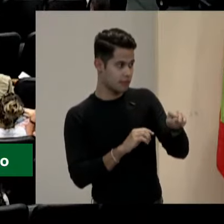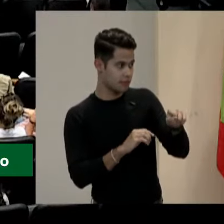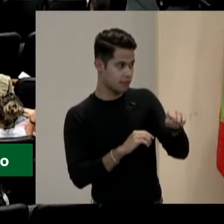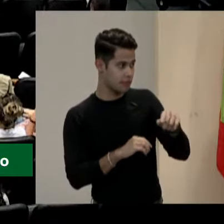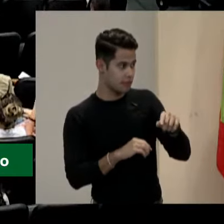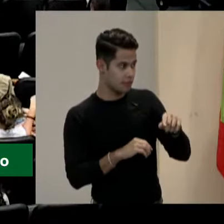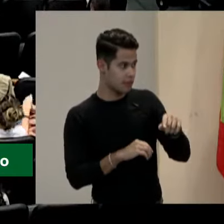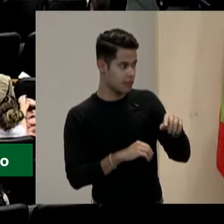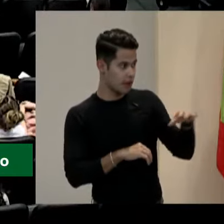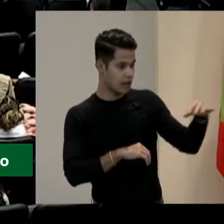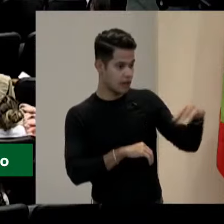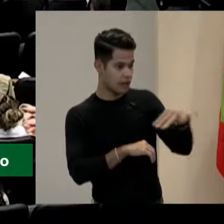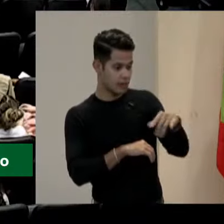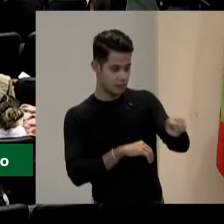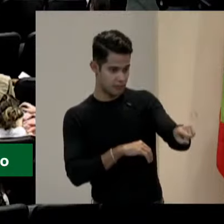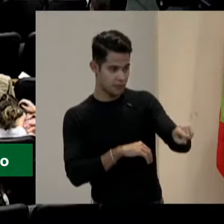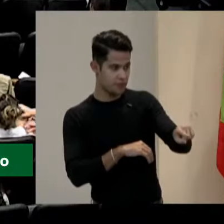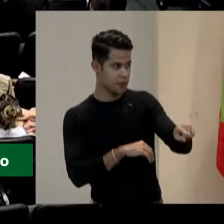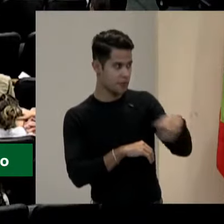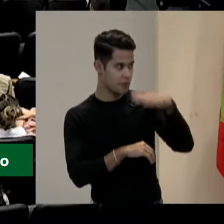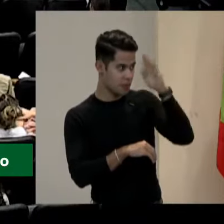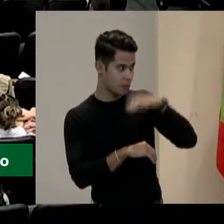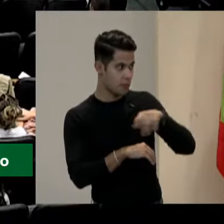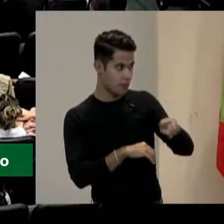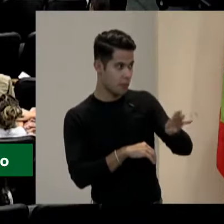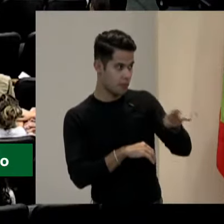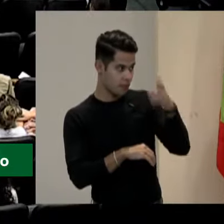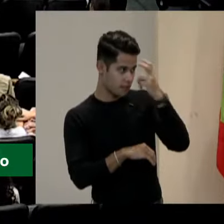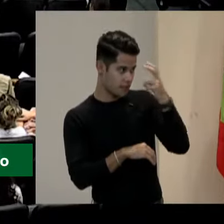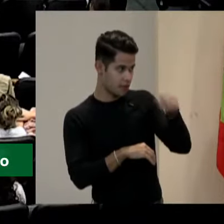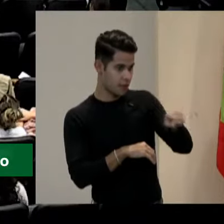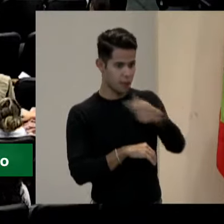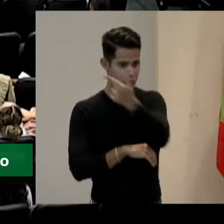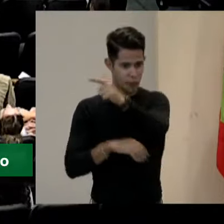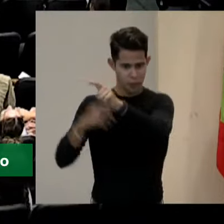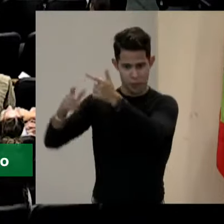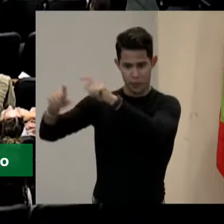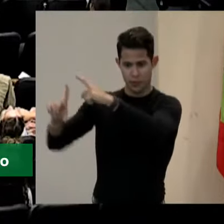mão, mas é inteligente. Agora os outros é tudo burro.